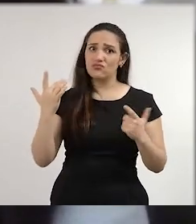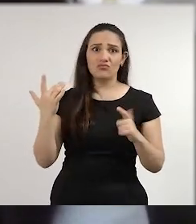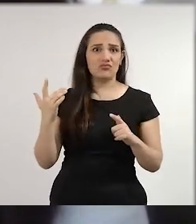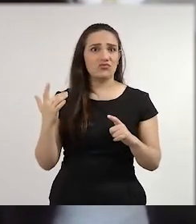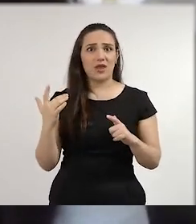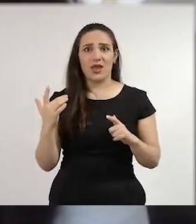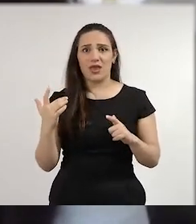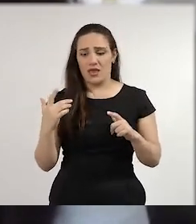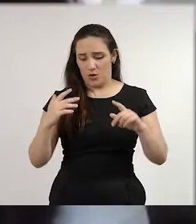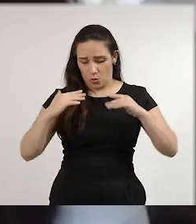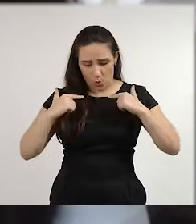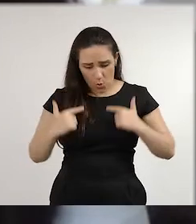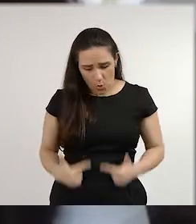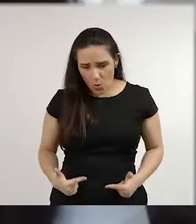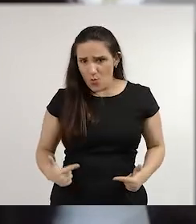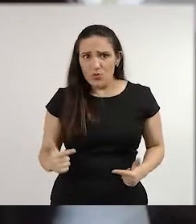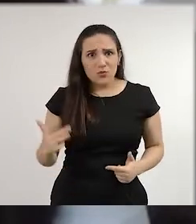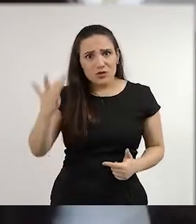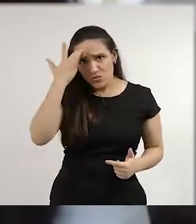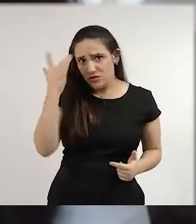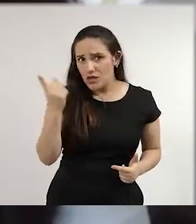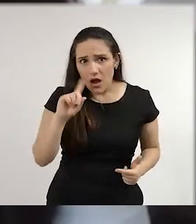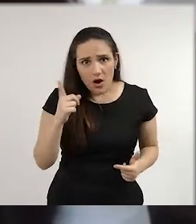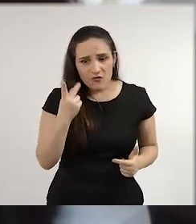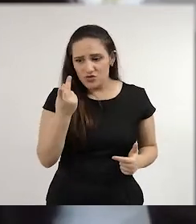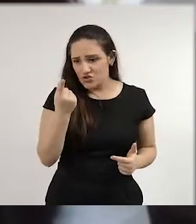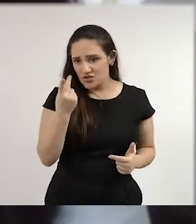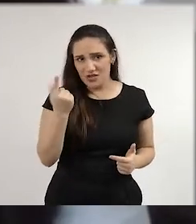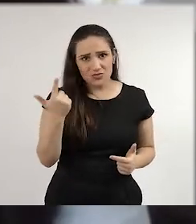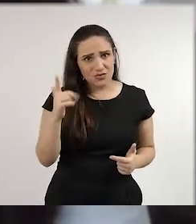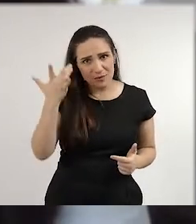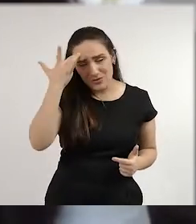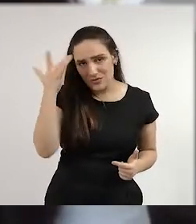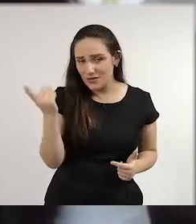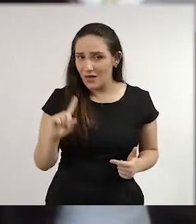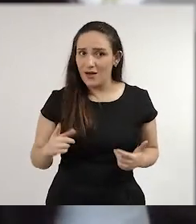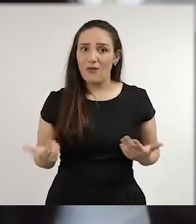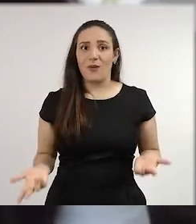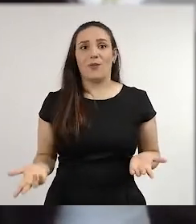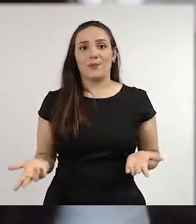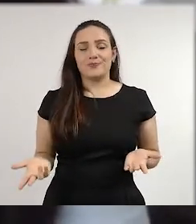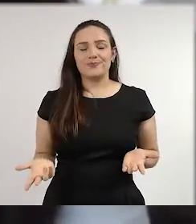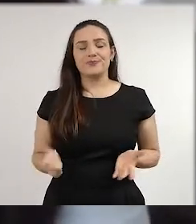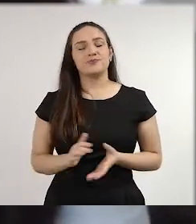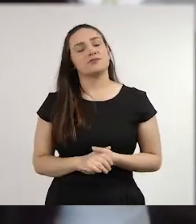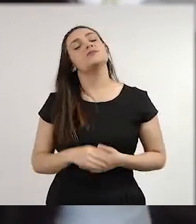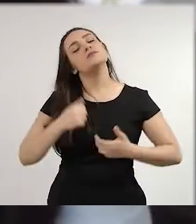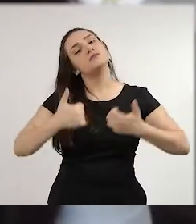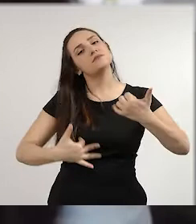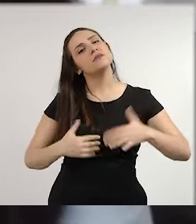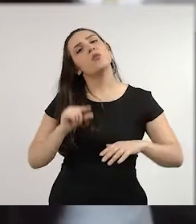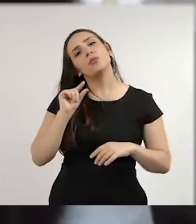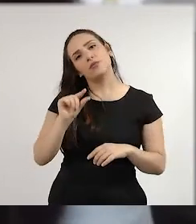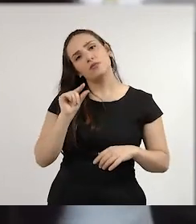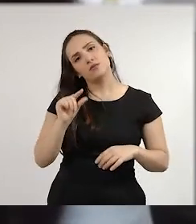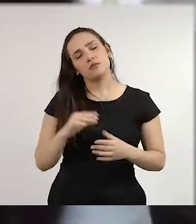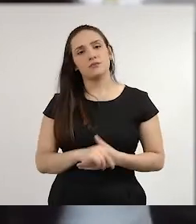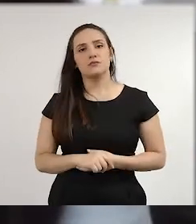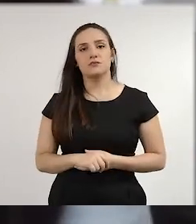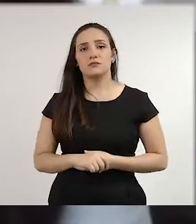ou financeiramente para enfrentar essa fase e dar toda a assistência que esse bebê precisa, né? Me fala um pouco sobre